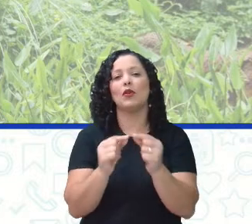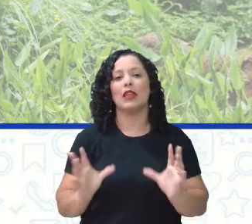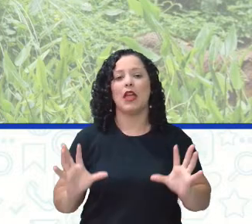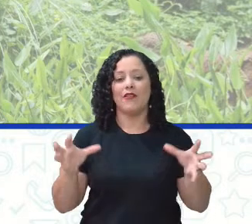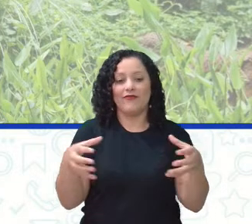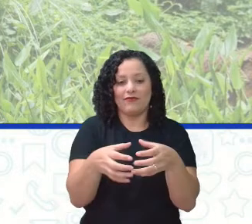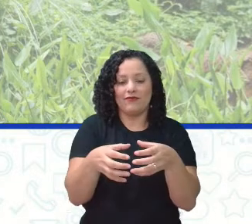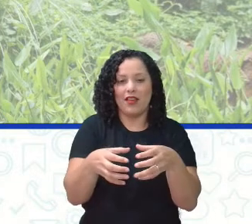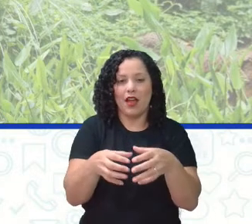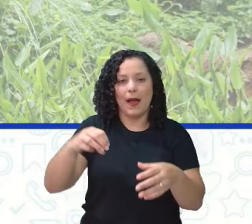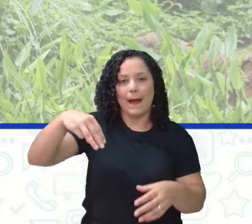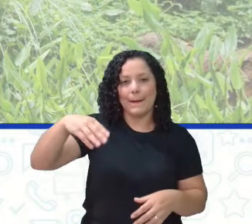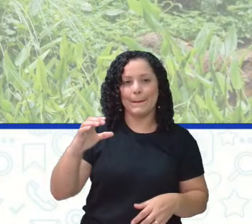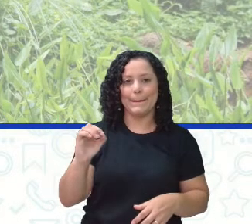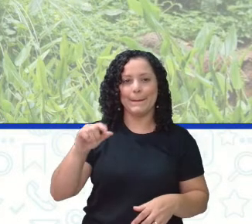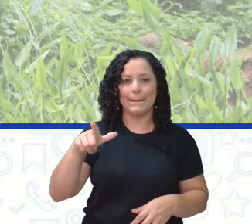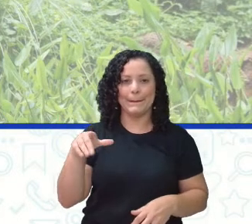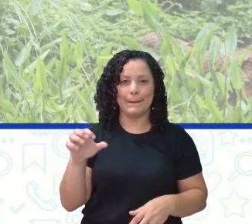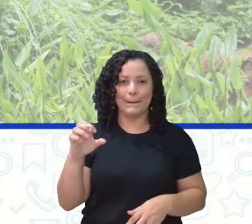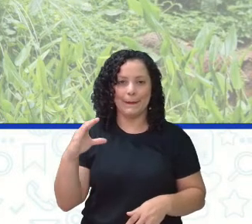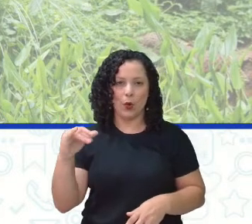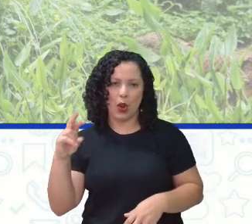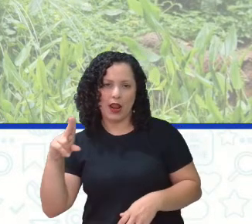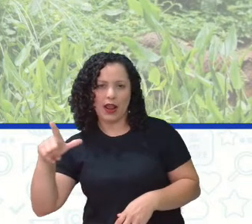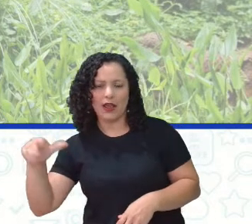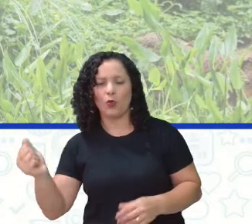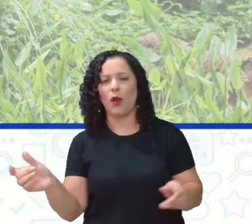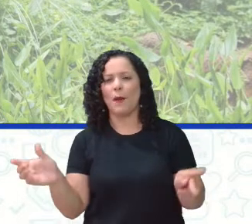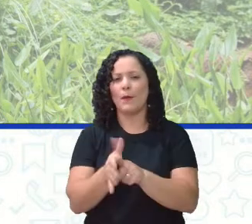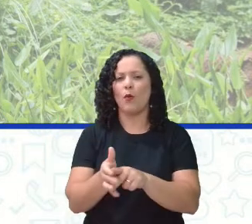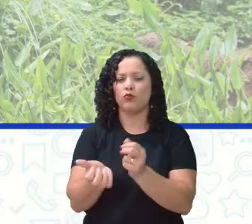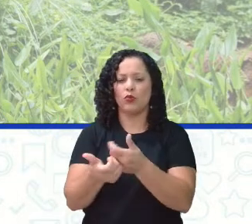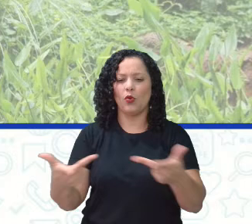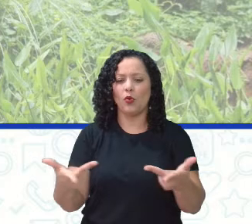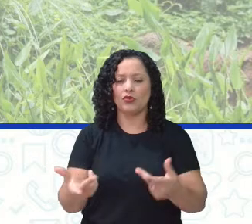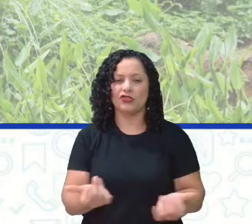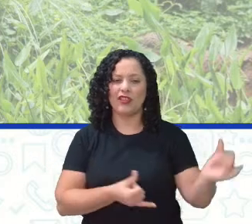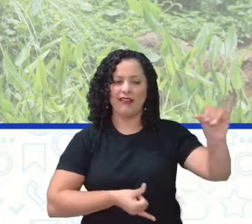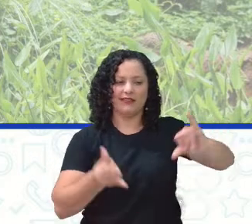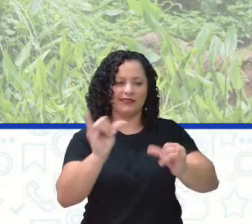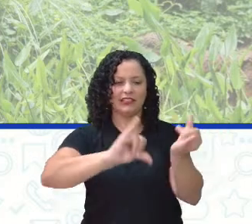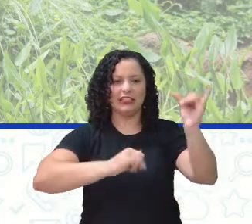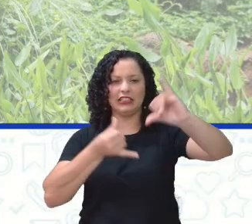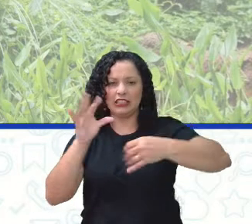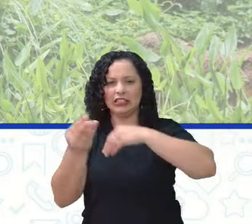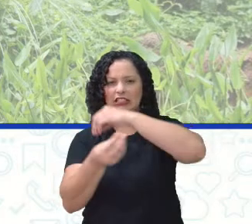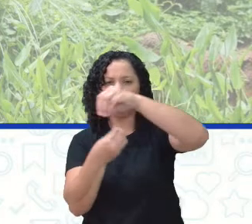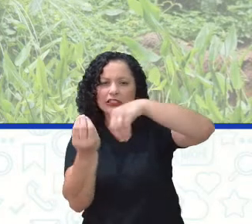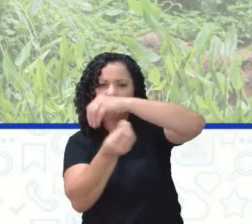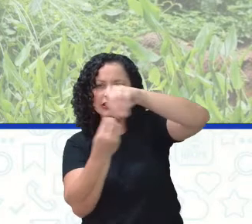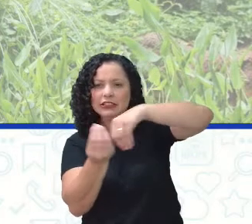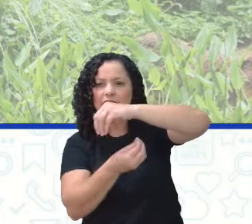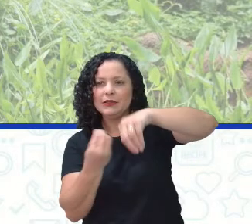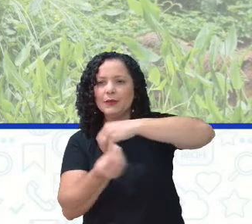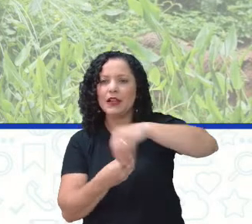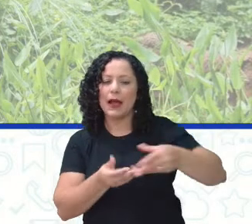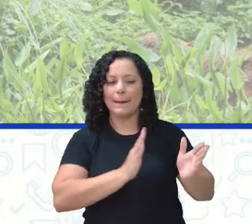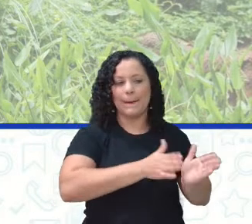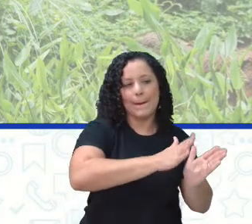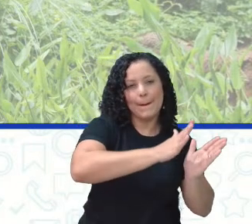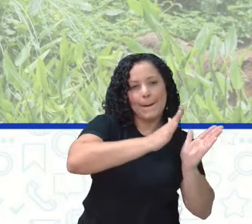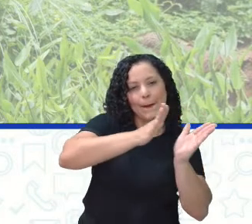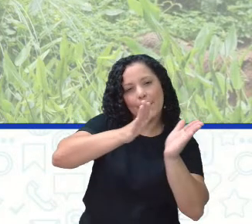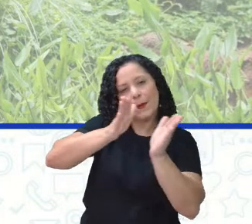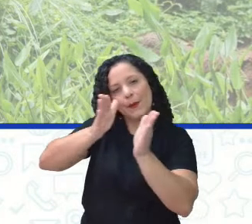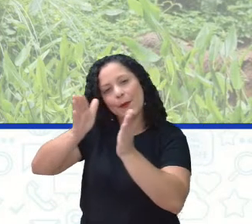vai evoluindo para organelas celulares, para uma célula, tecido, órgão, sistema de órgão, organismo, que é o